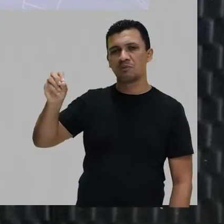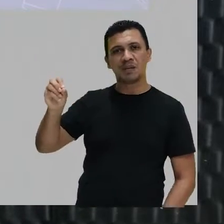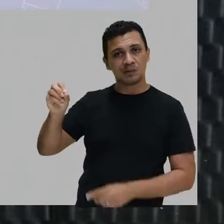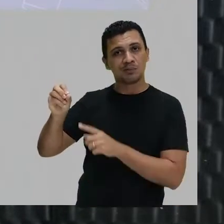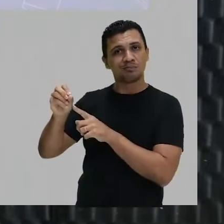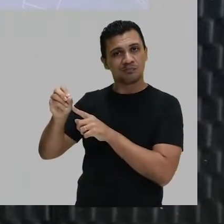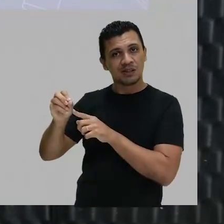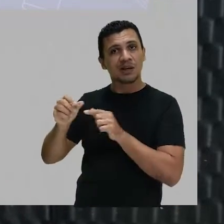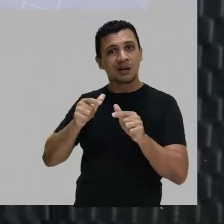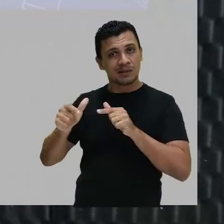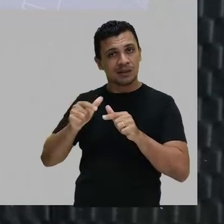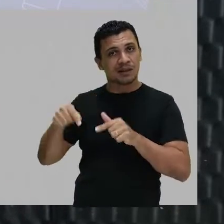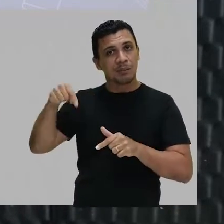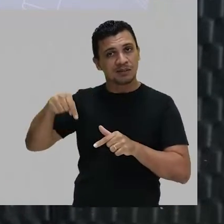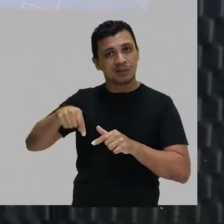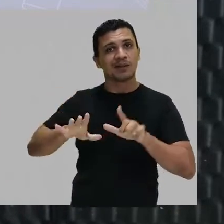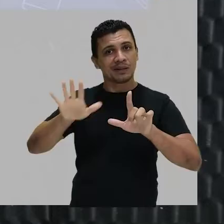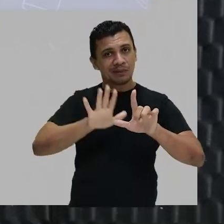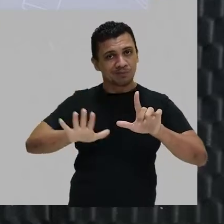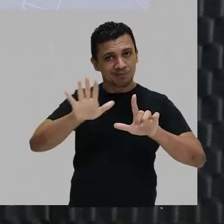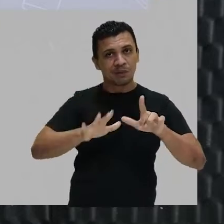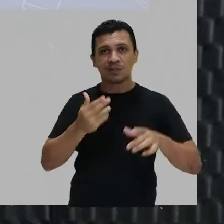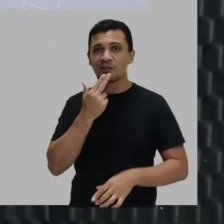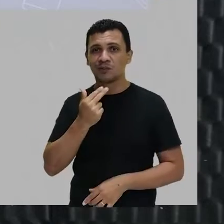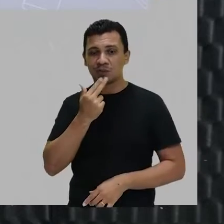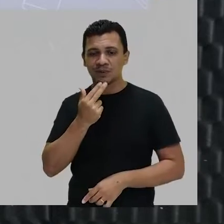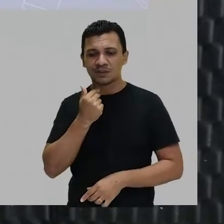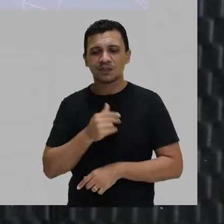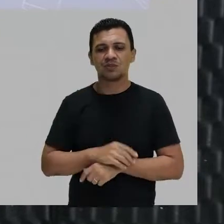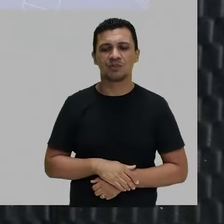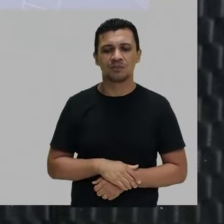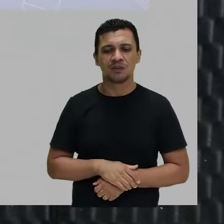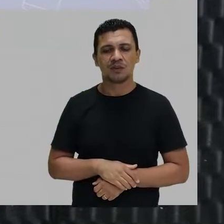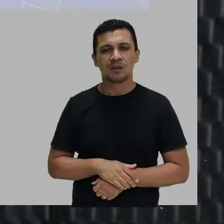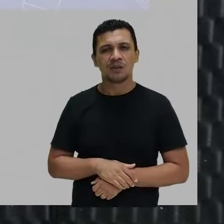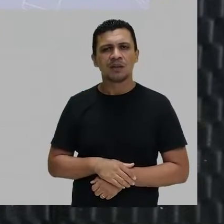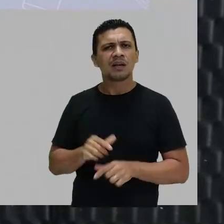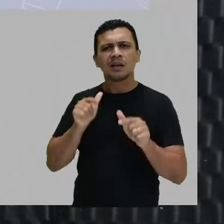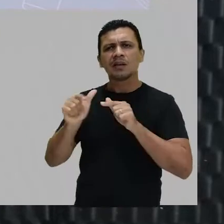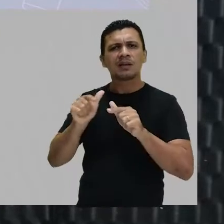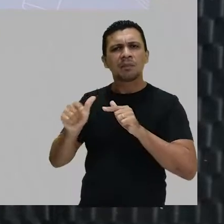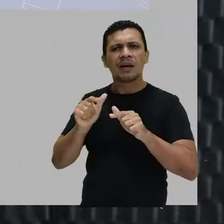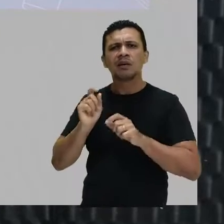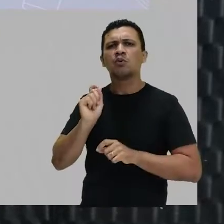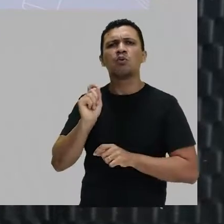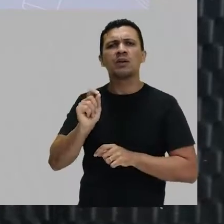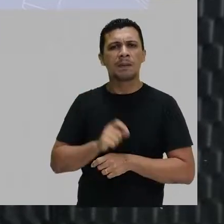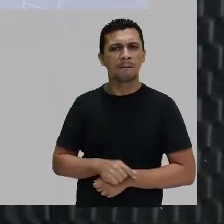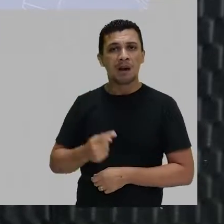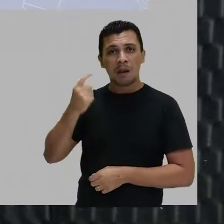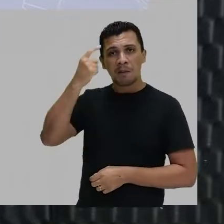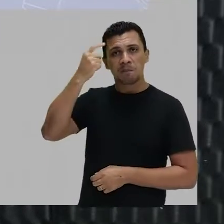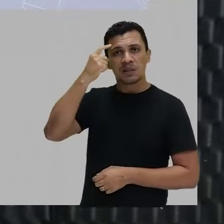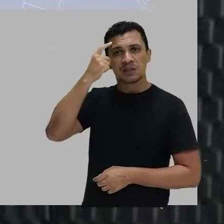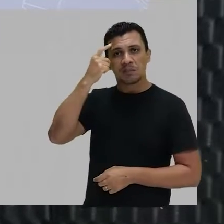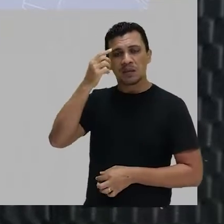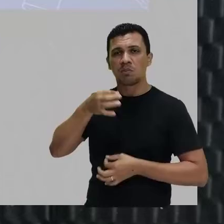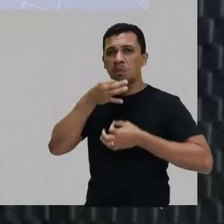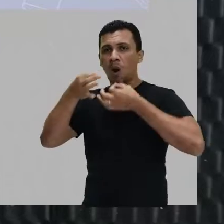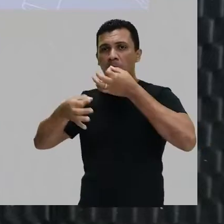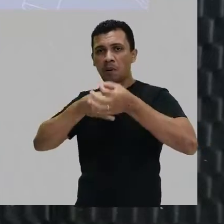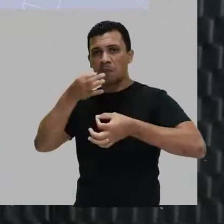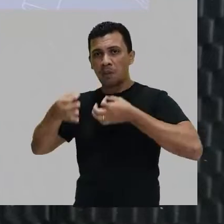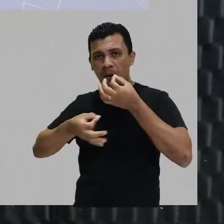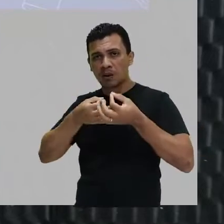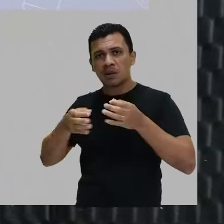plataforma Gonçalves Dias, da figura do Augusto Boal. Ele trabalha com a questão principalmente do pensamento crítico e da veracidade